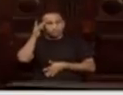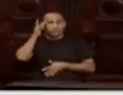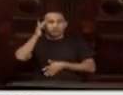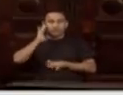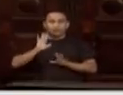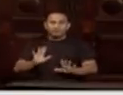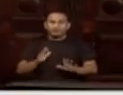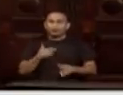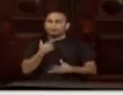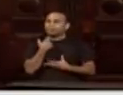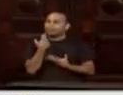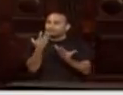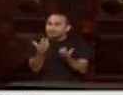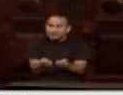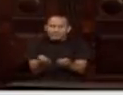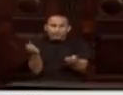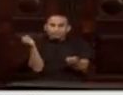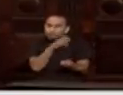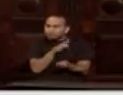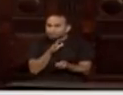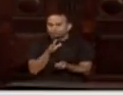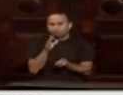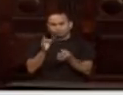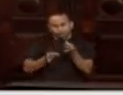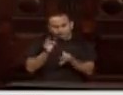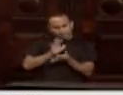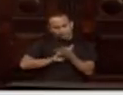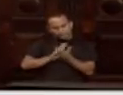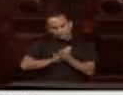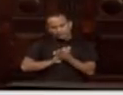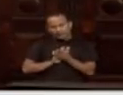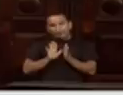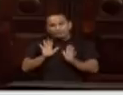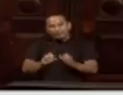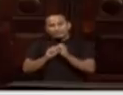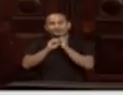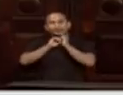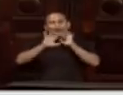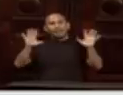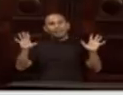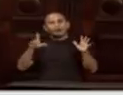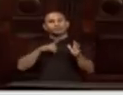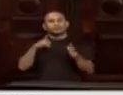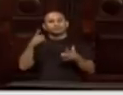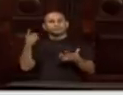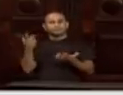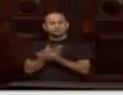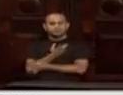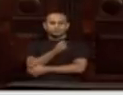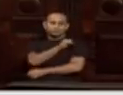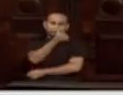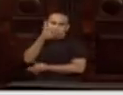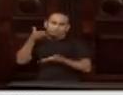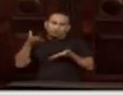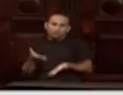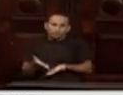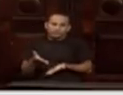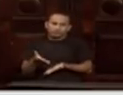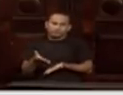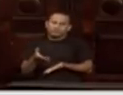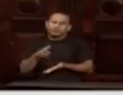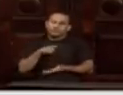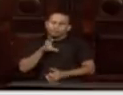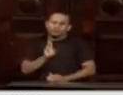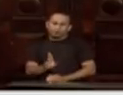evidente que não podemos aceitar nenhum abuso judicial mas é claro que o que se vive no rio de janeiro é preciso que se dê uma